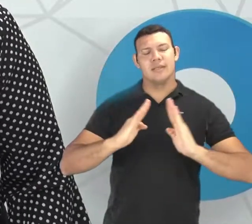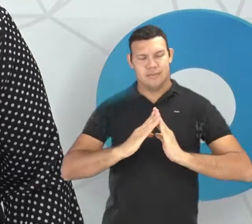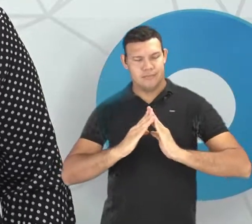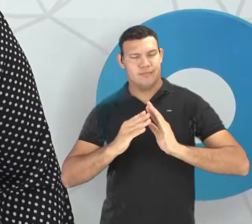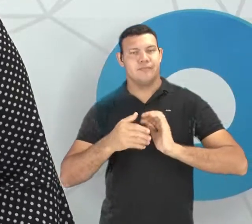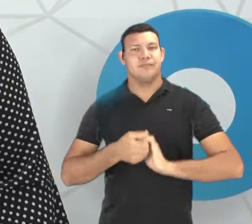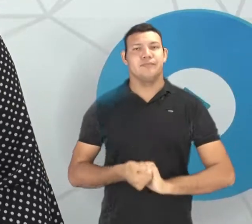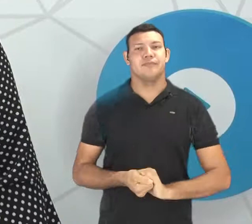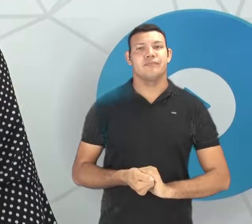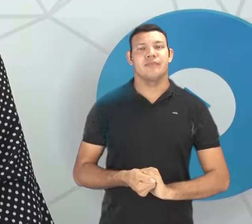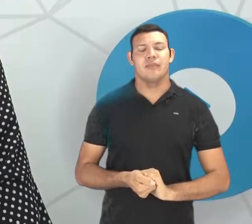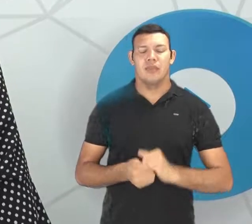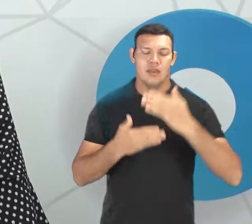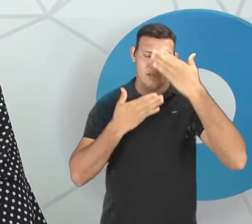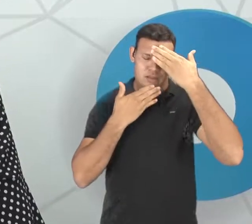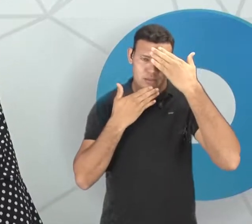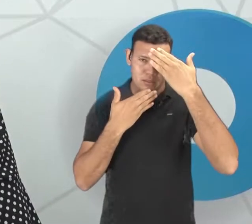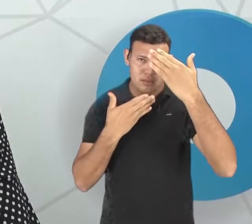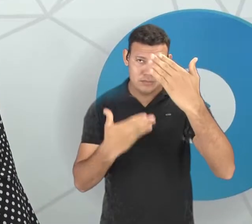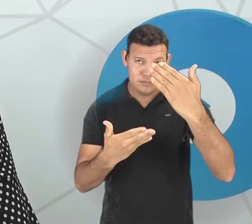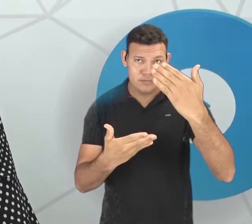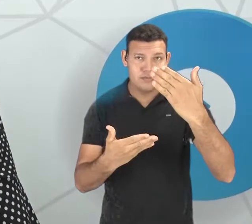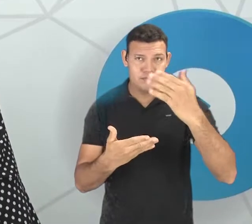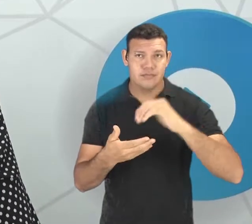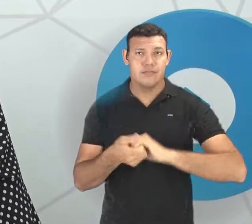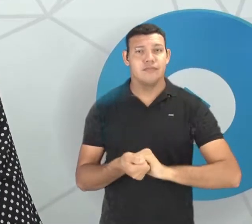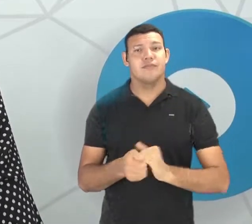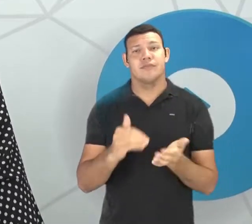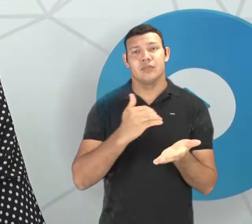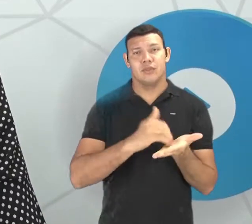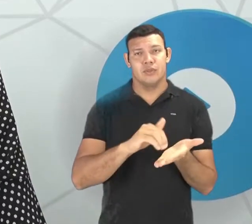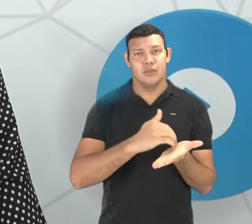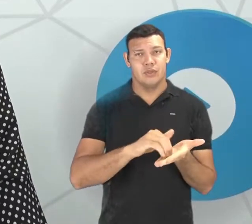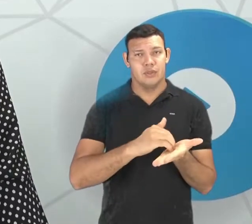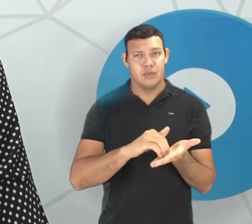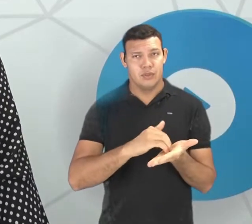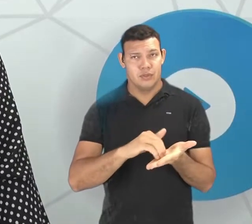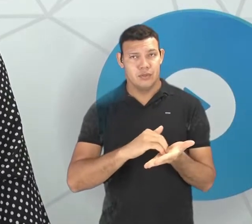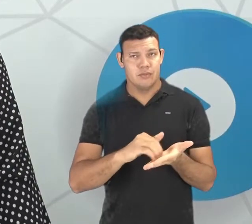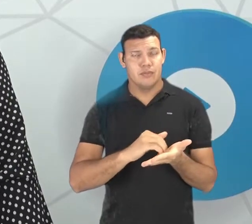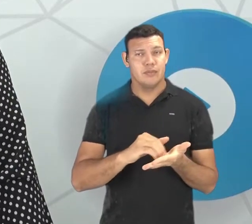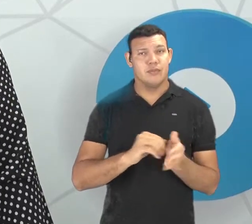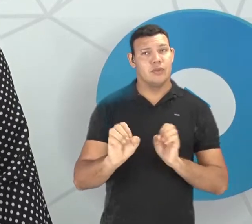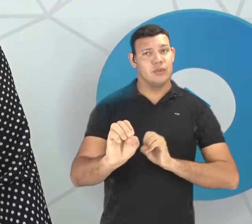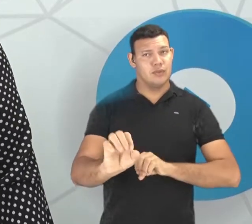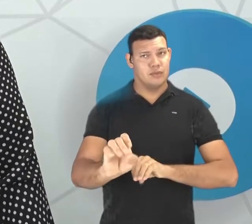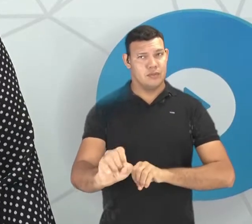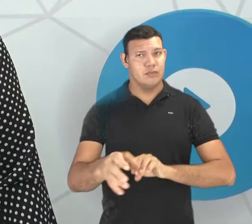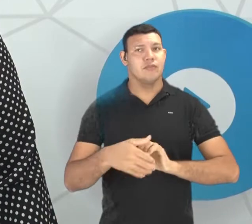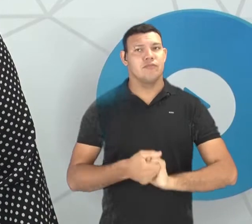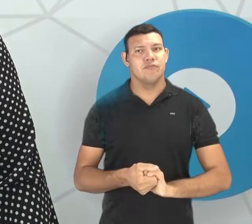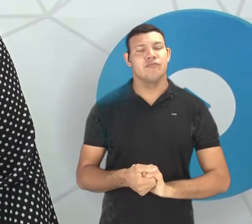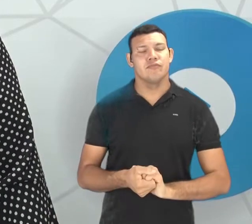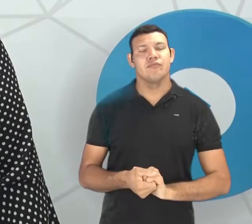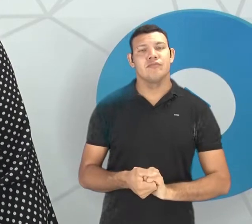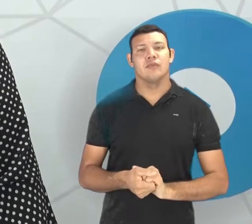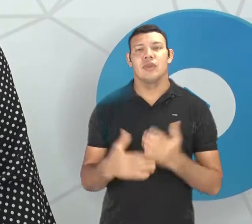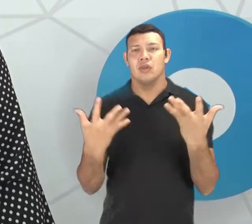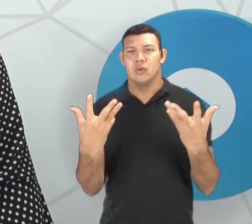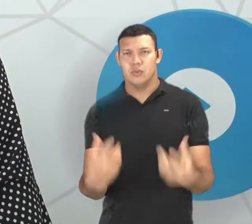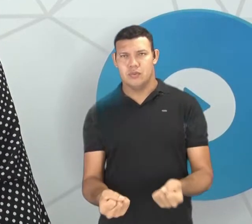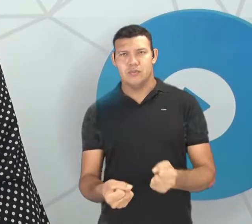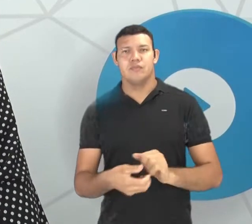casa. Quero agradecer ao seu secretário de Educação pela